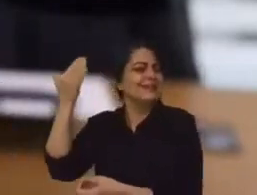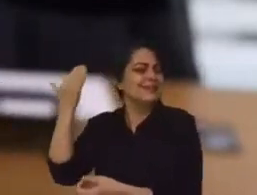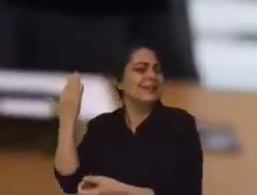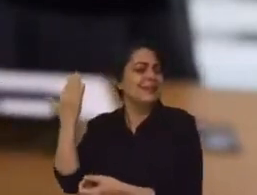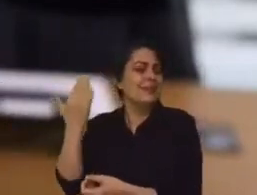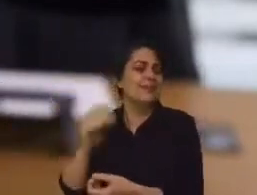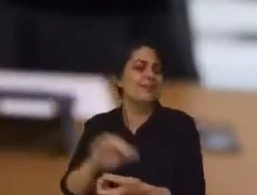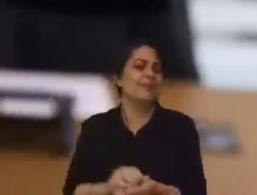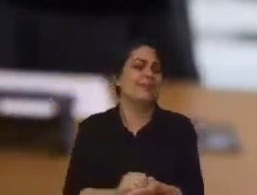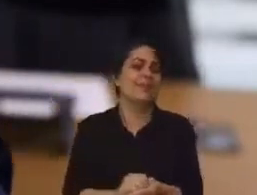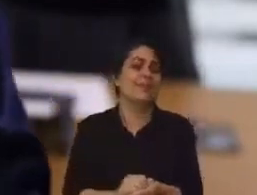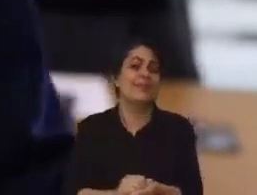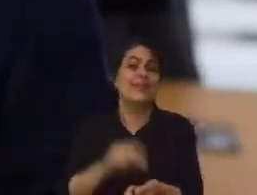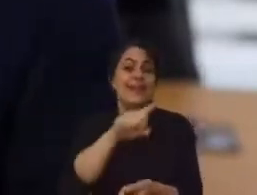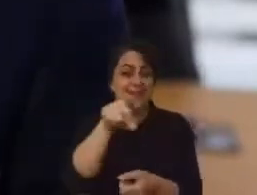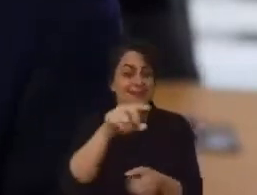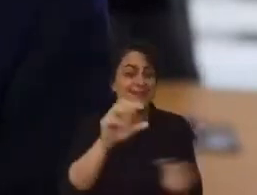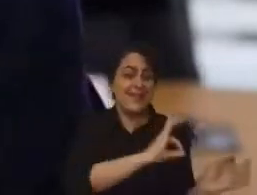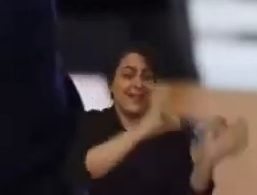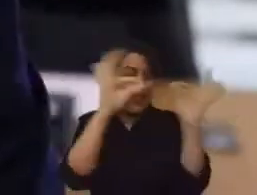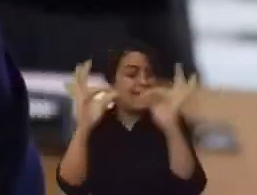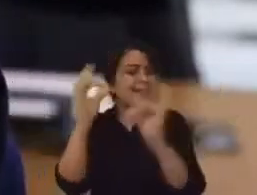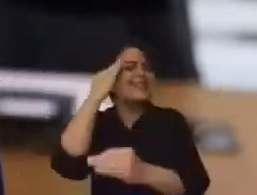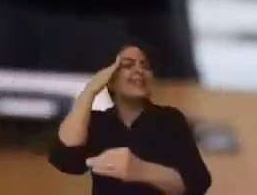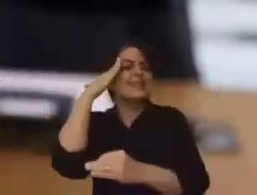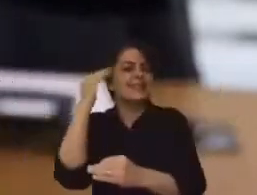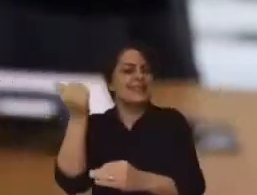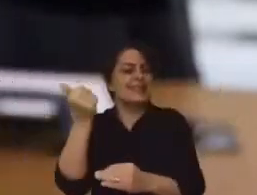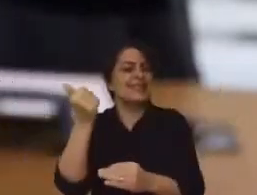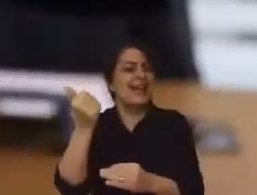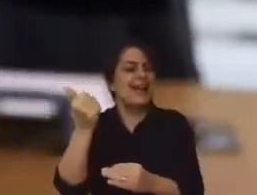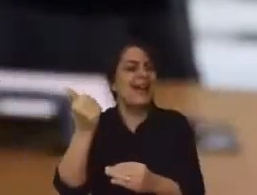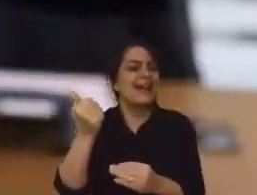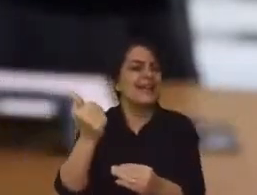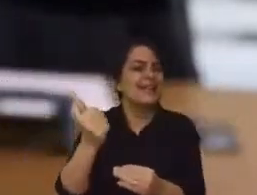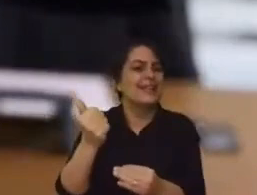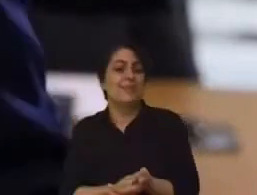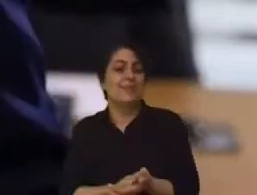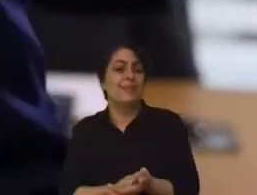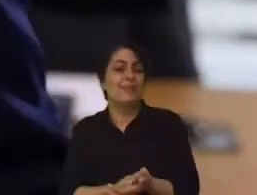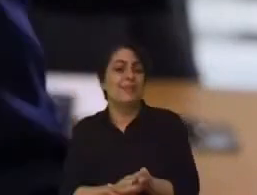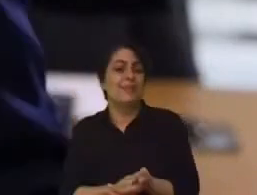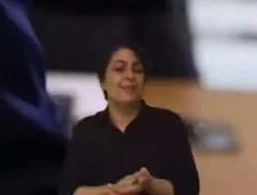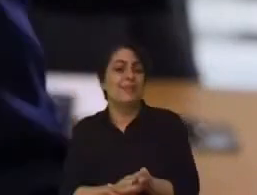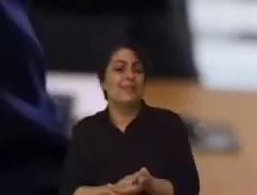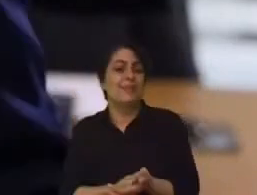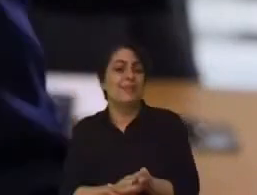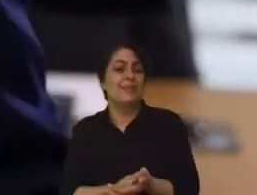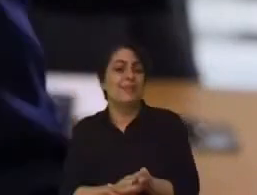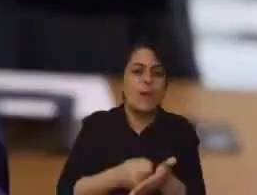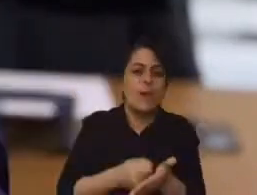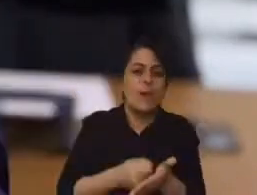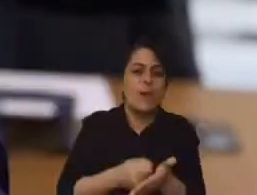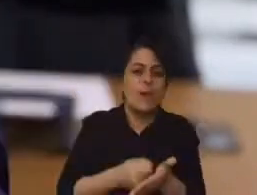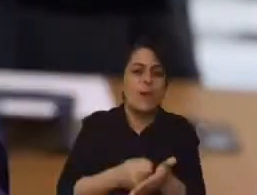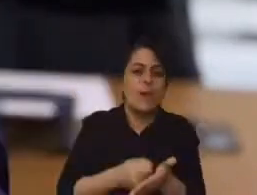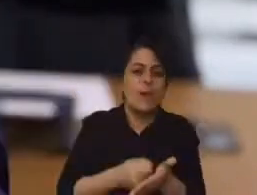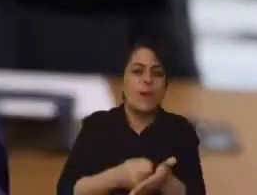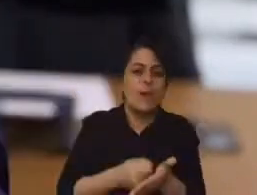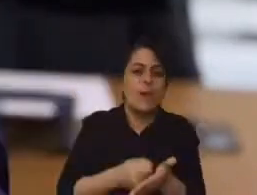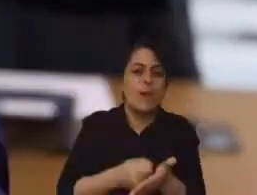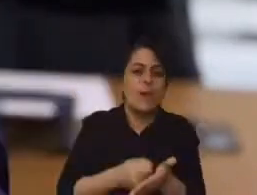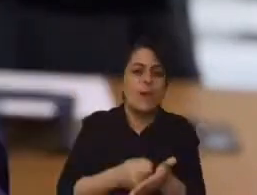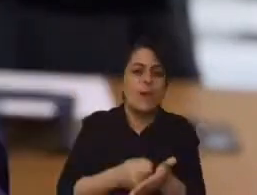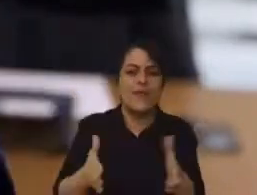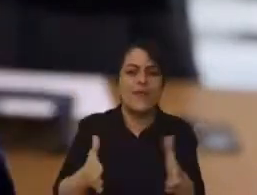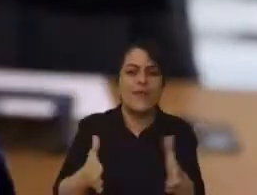quem estiver me assistindo aí sabe quantas assembleias nós fizemos na porta de fábrica. É bonito fazer assembleia às 5 horas da manhã,